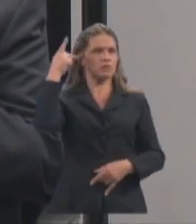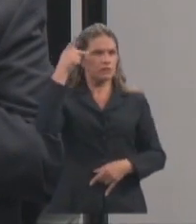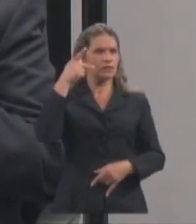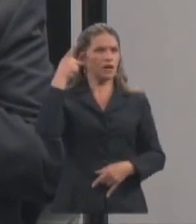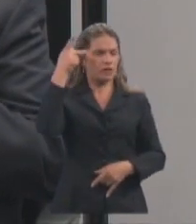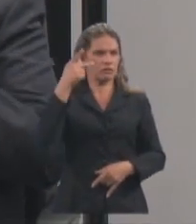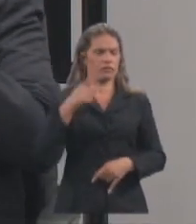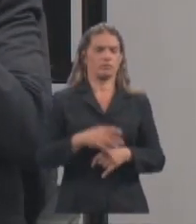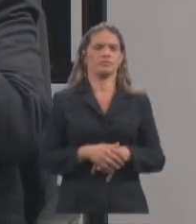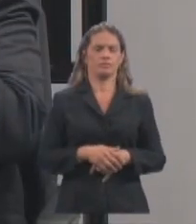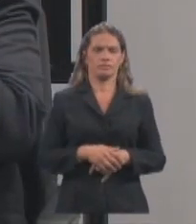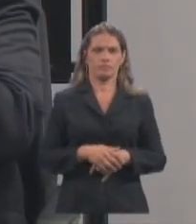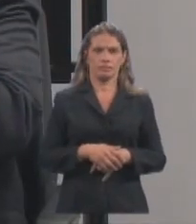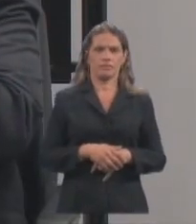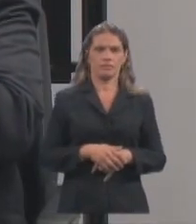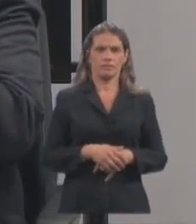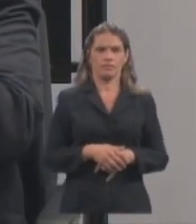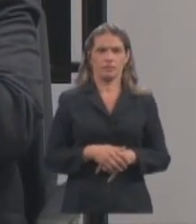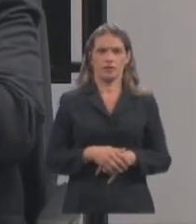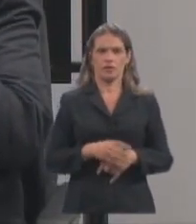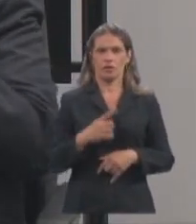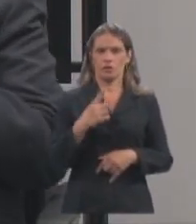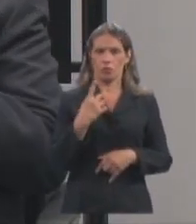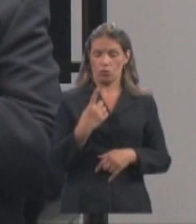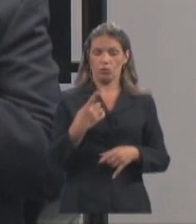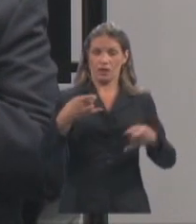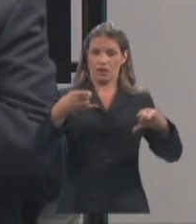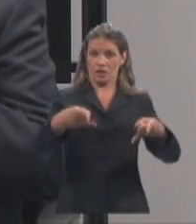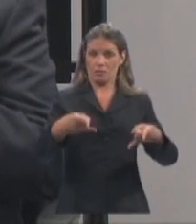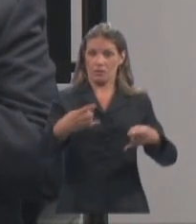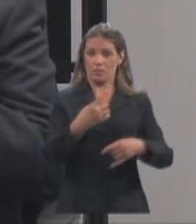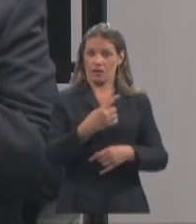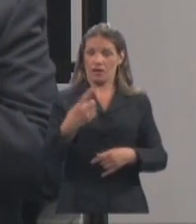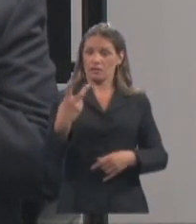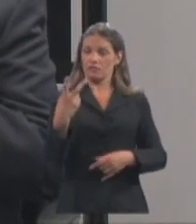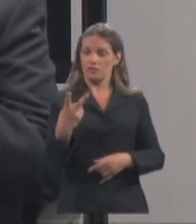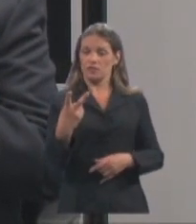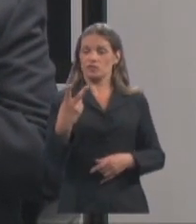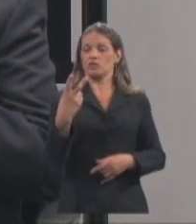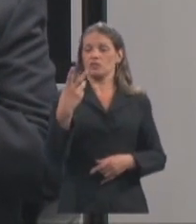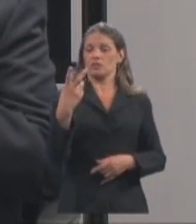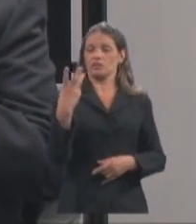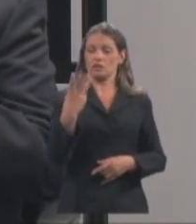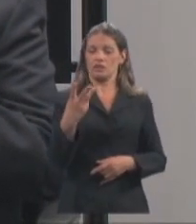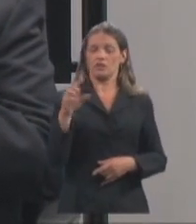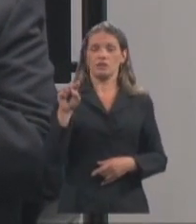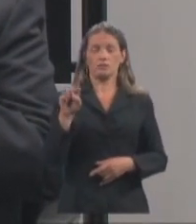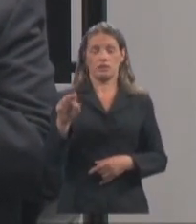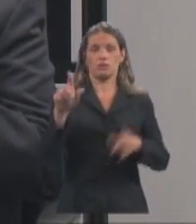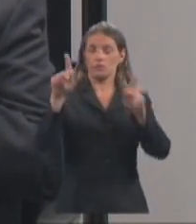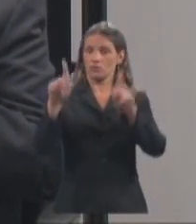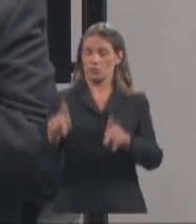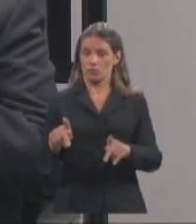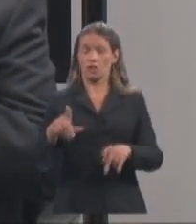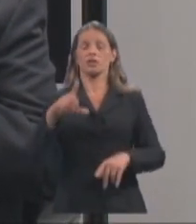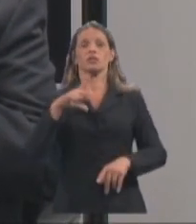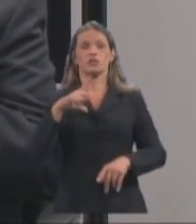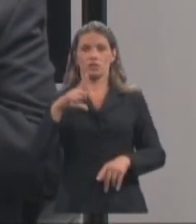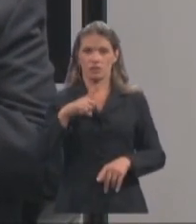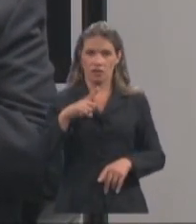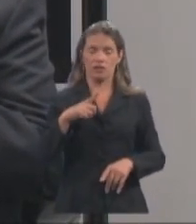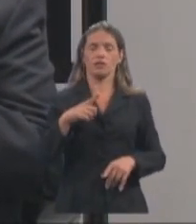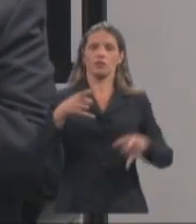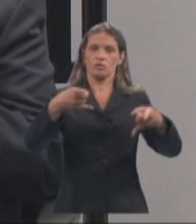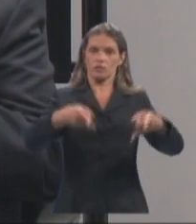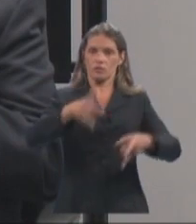saúde preconiza um leito para cada 23.000 pessoas e nós aqui temos a maior cobertura de centros de atenção psicossocial de